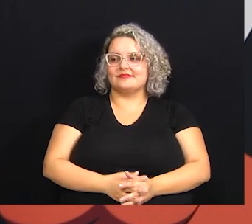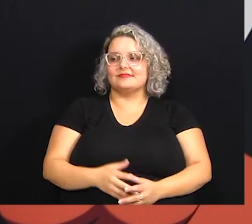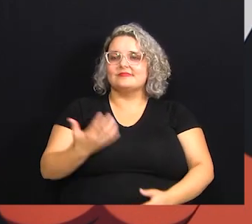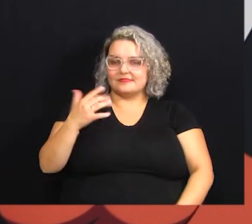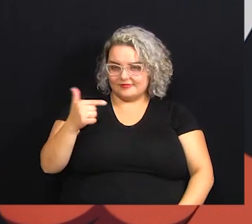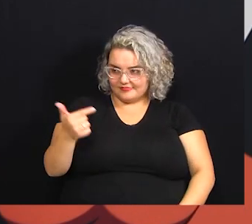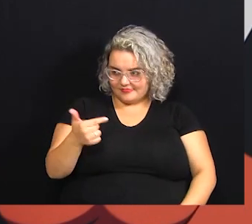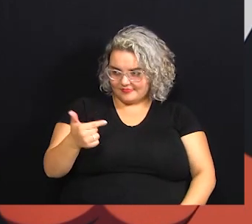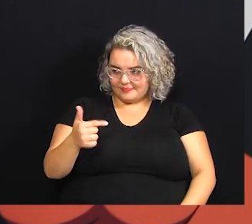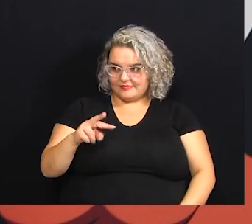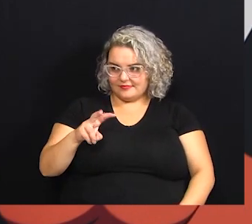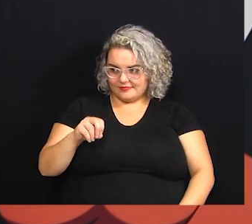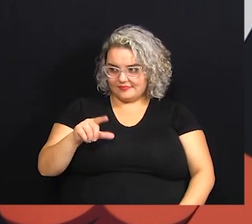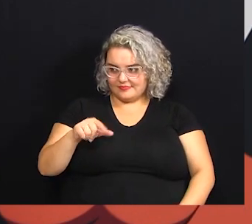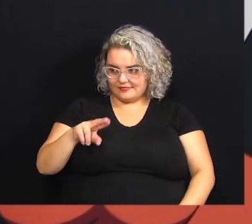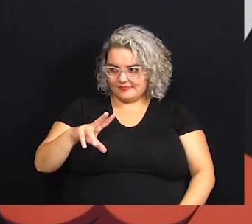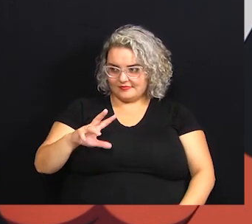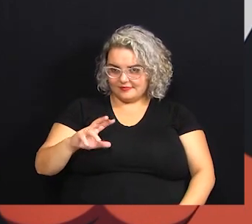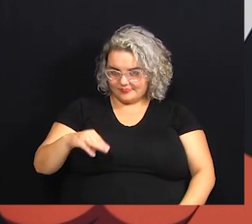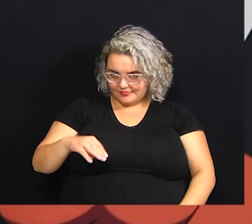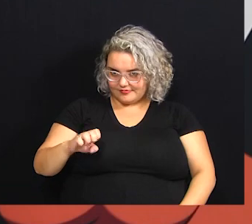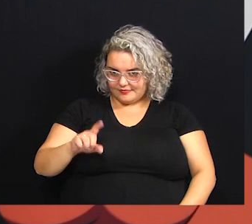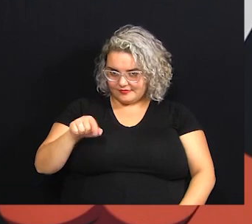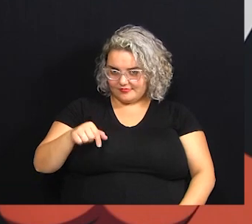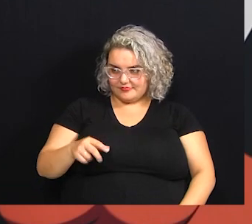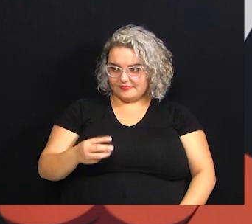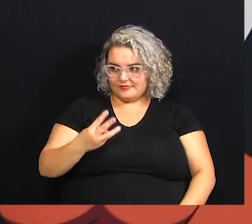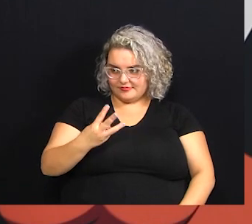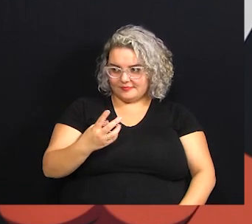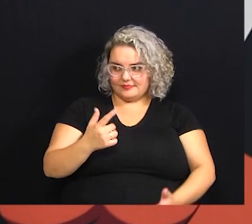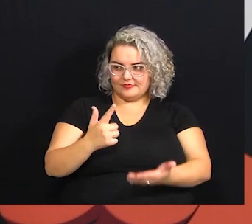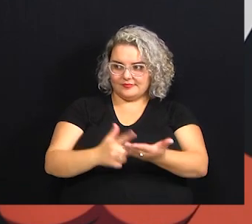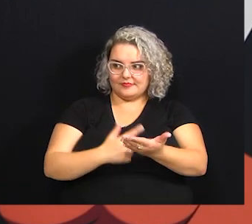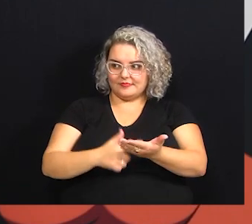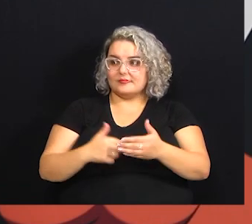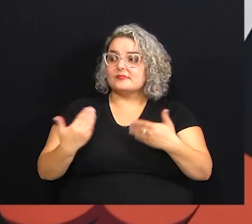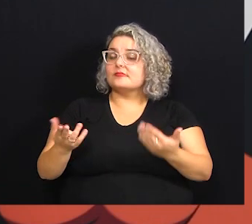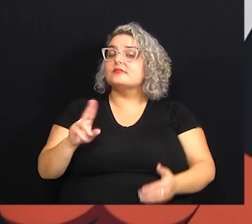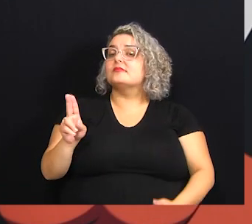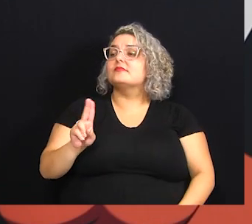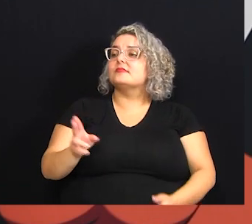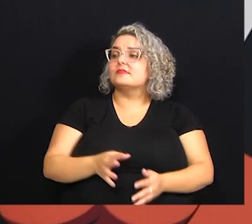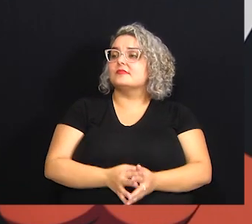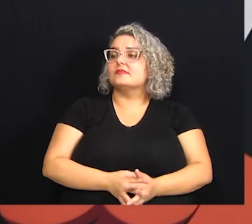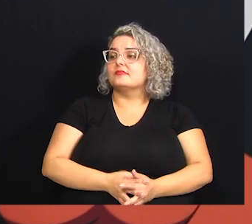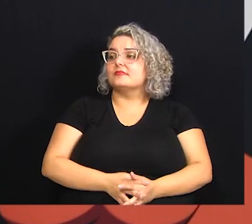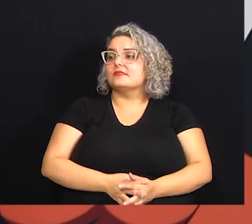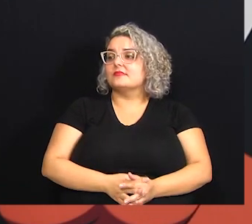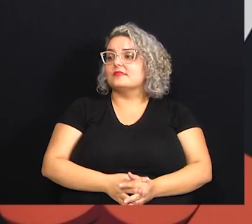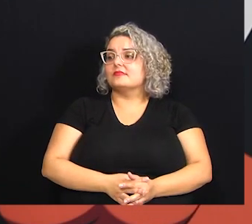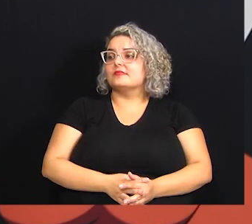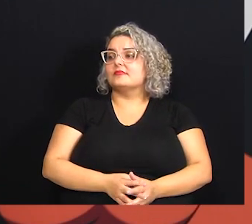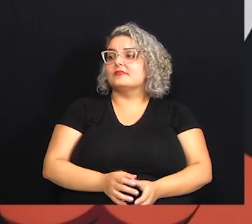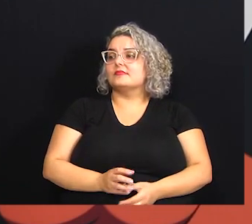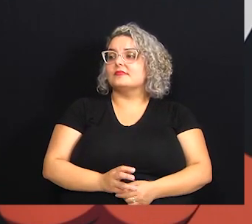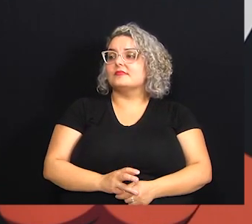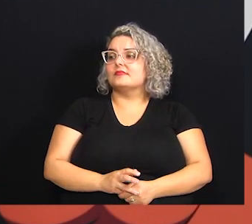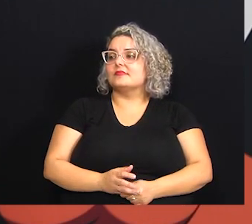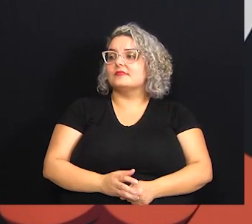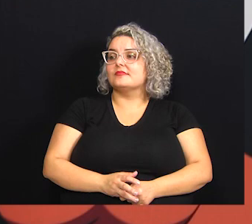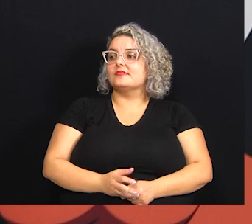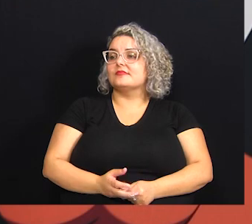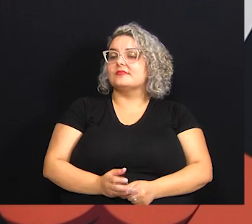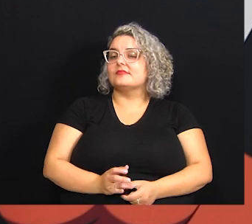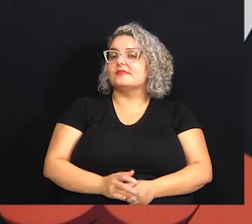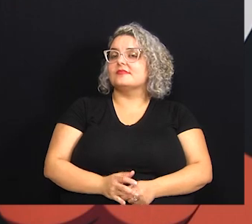você vai lançar o segundo volume de uma trilogia, é isso? Isso. Qual que é o nome? The Real Mirror